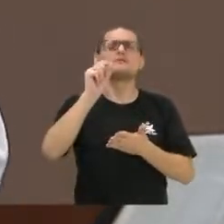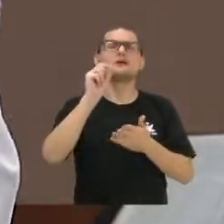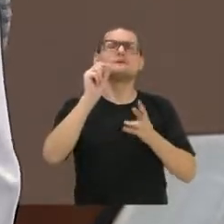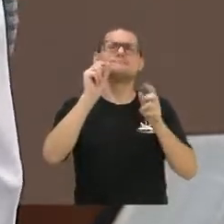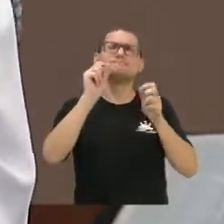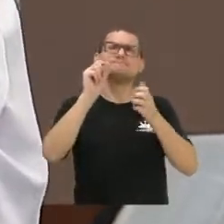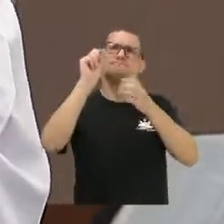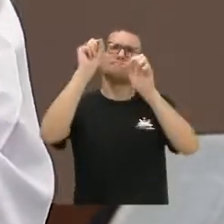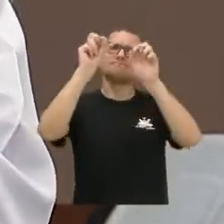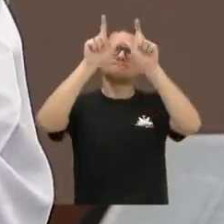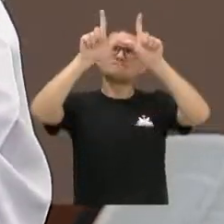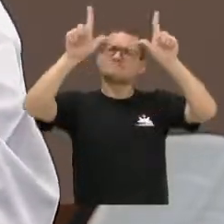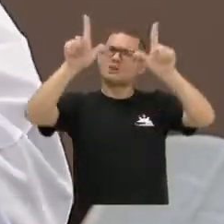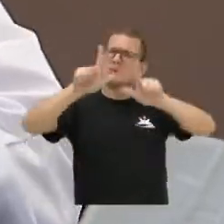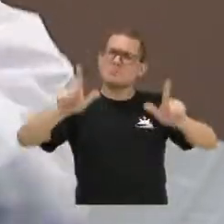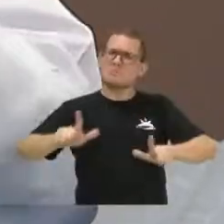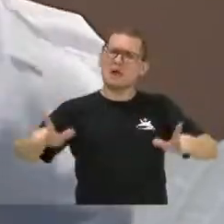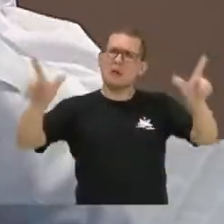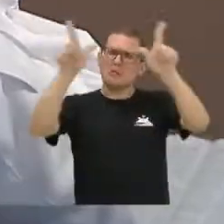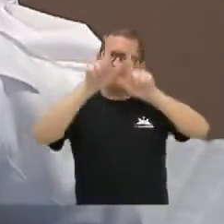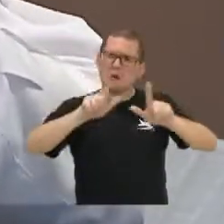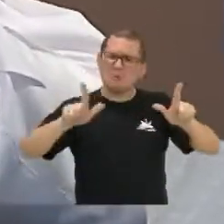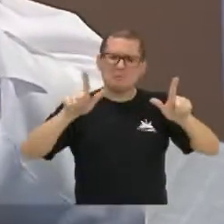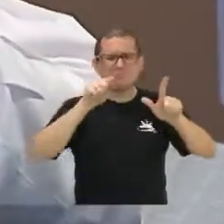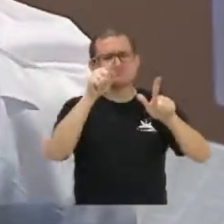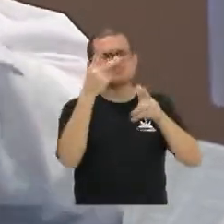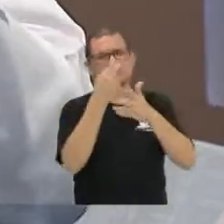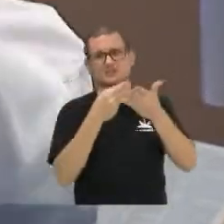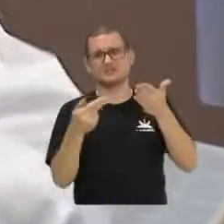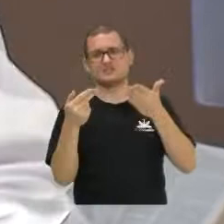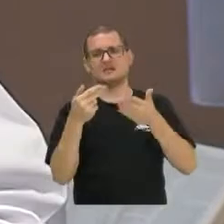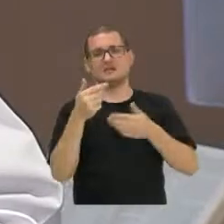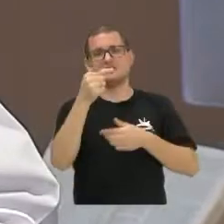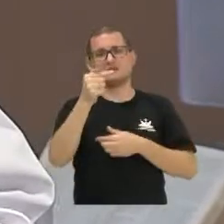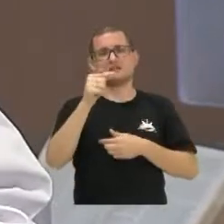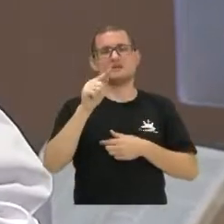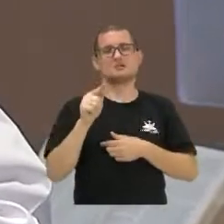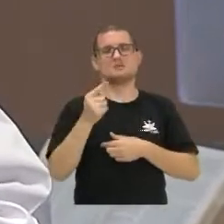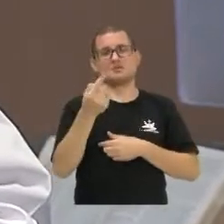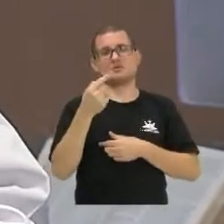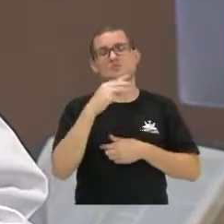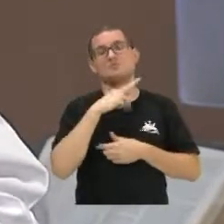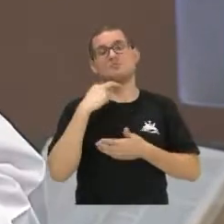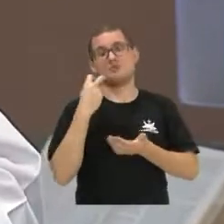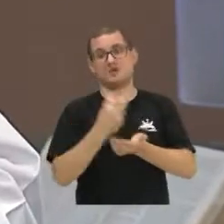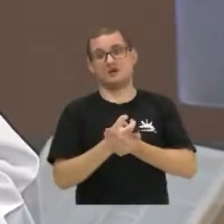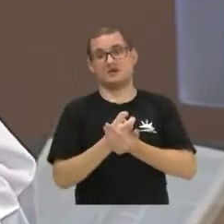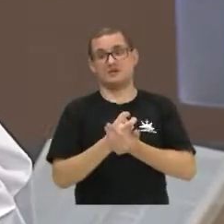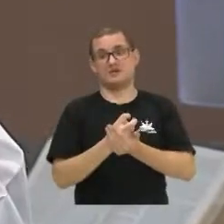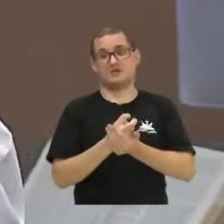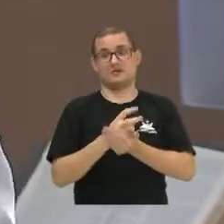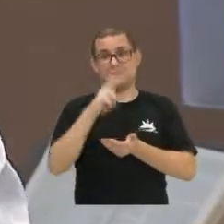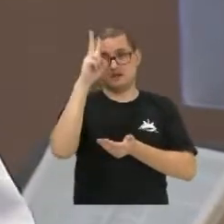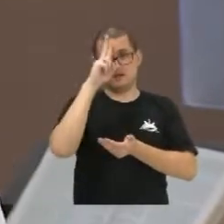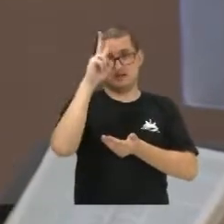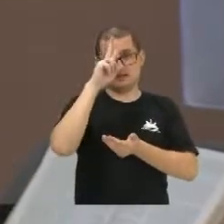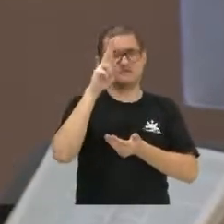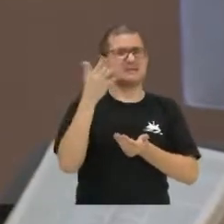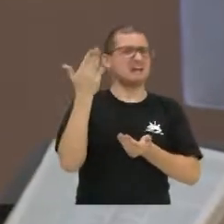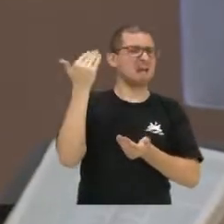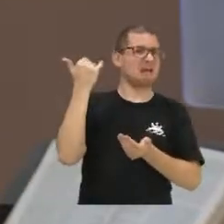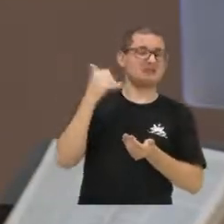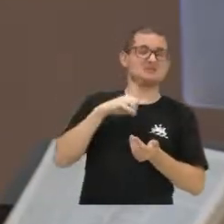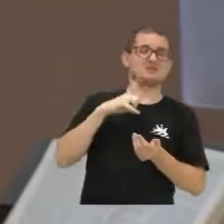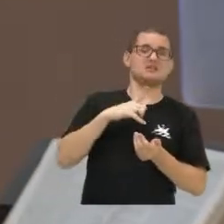embora ac-7000 morrer da outra vez houve 200 milhões de cavaleiros cujo os cavallos